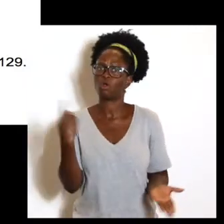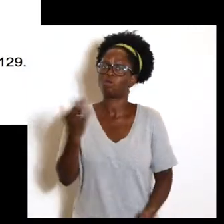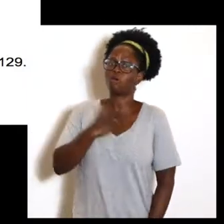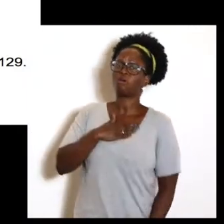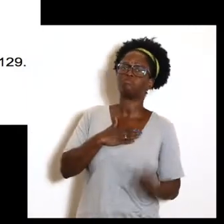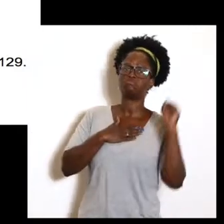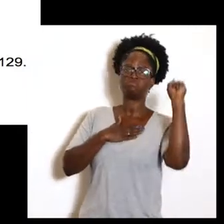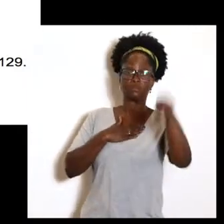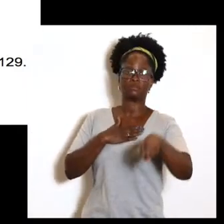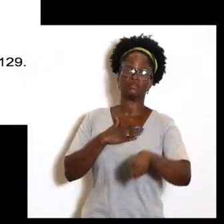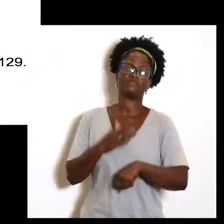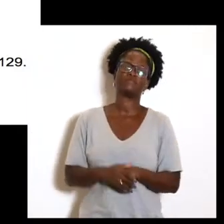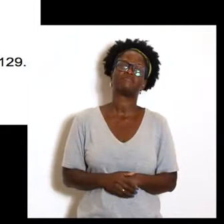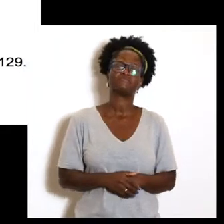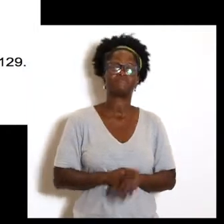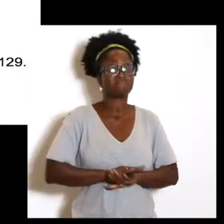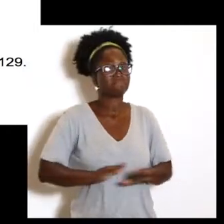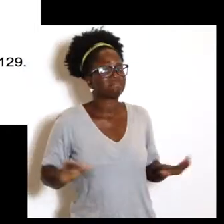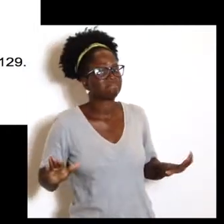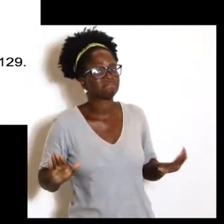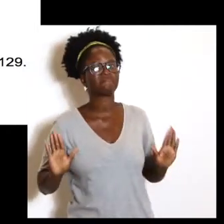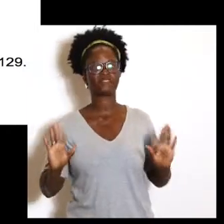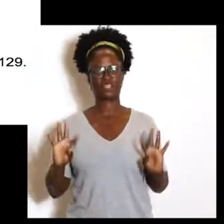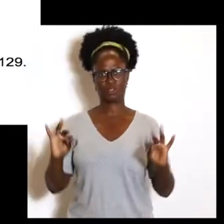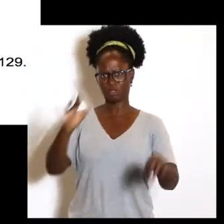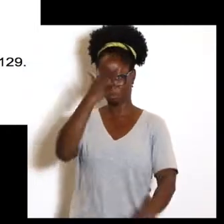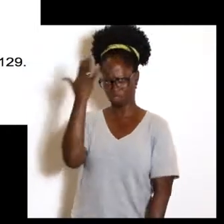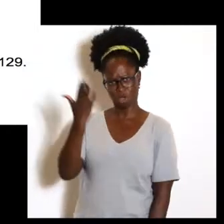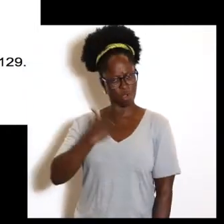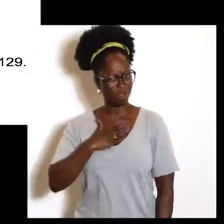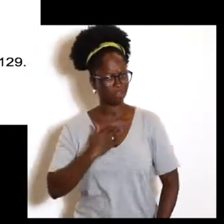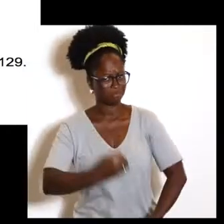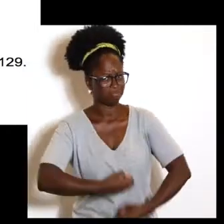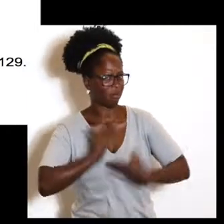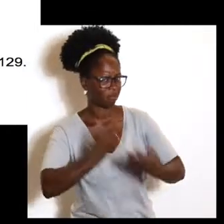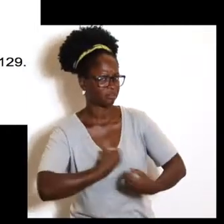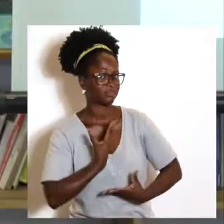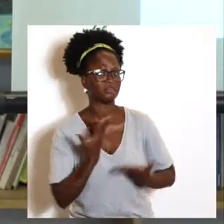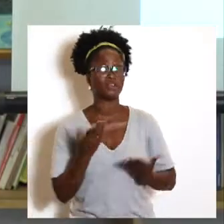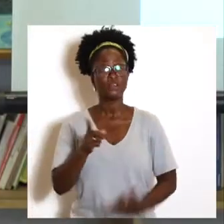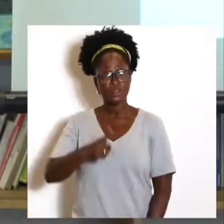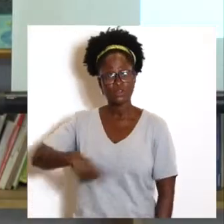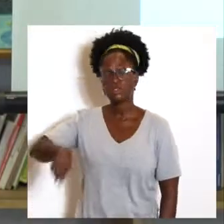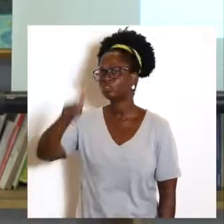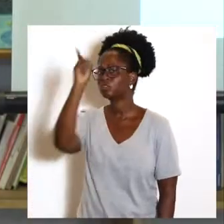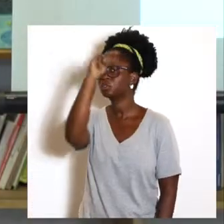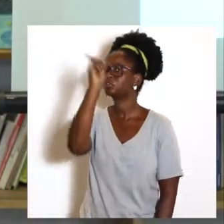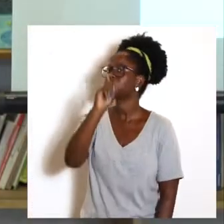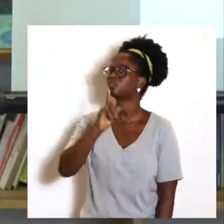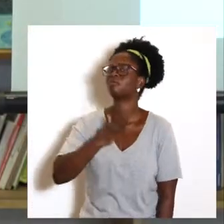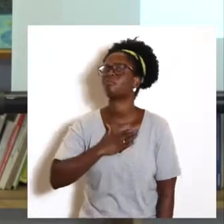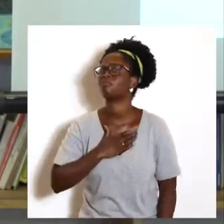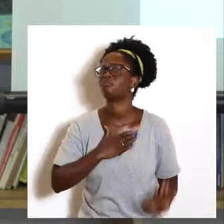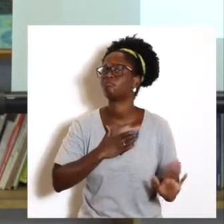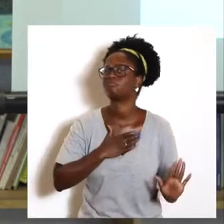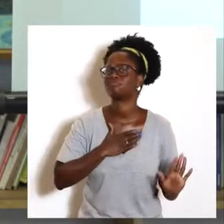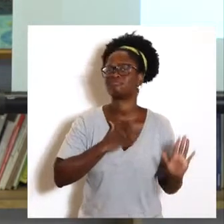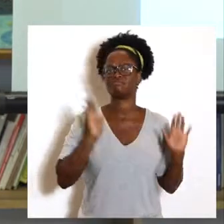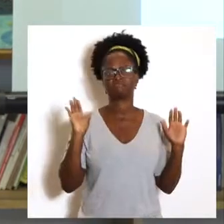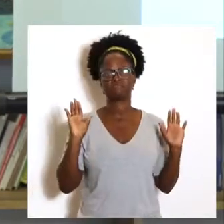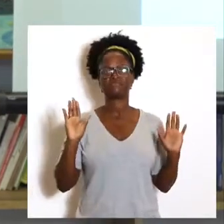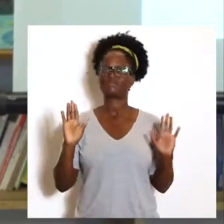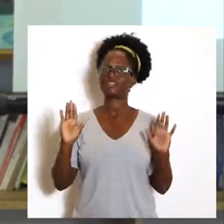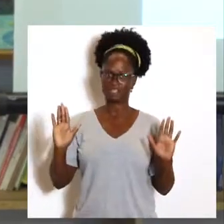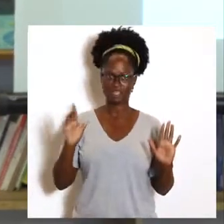gosta todo mundo gosta de poesia só não sabe que gosta de dizer